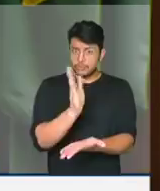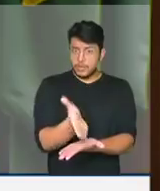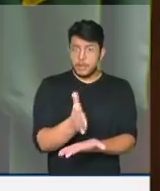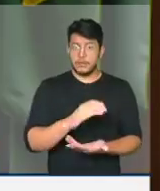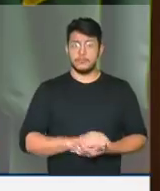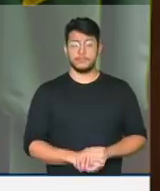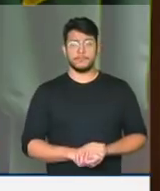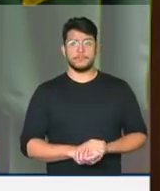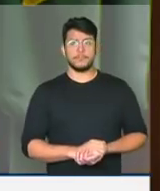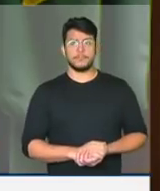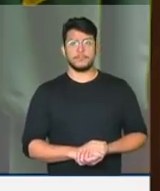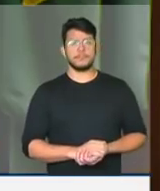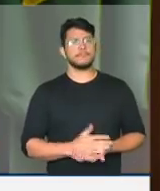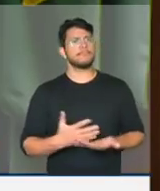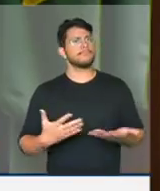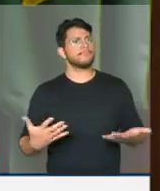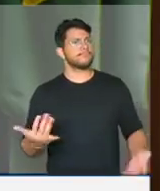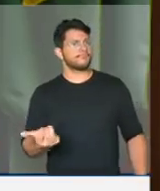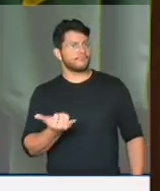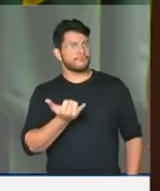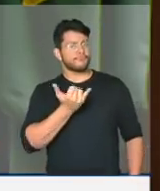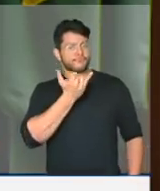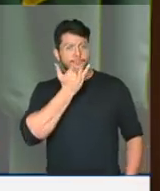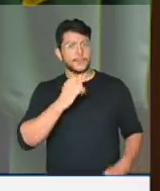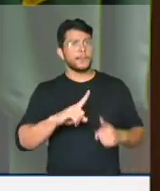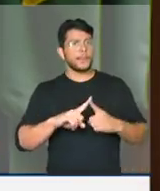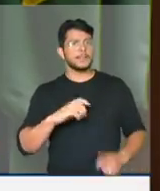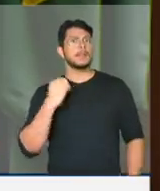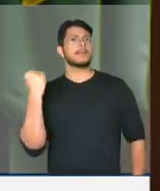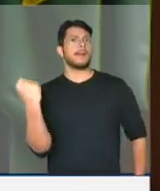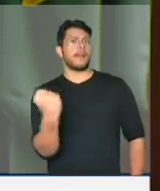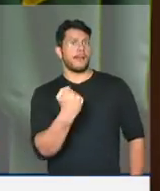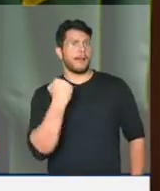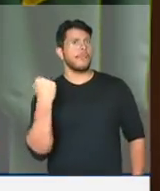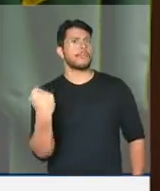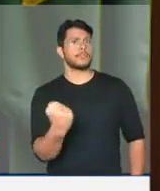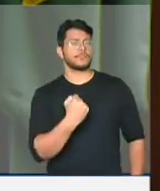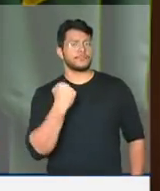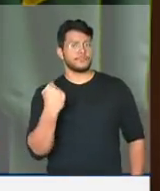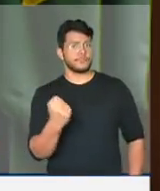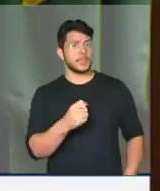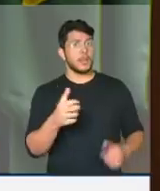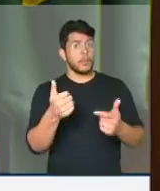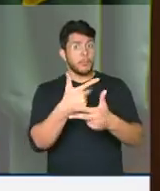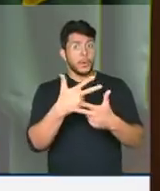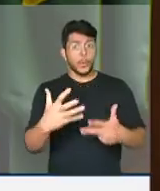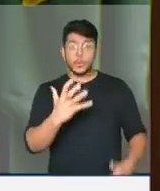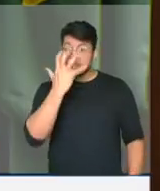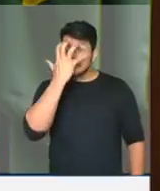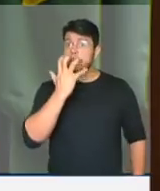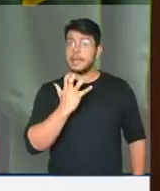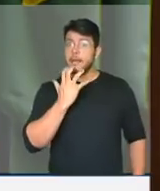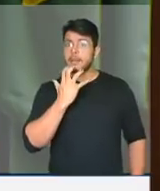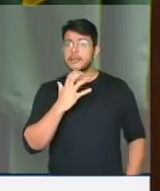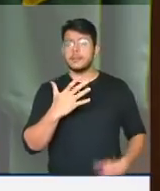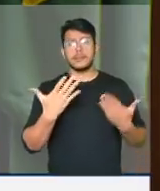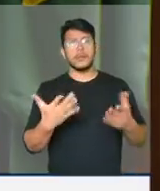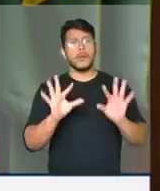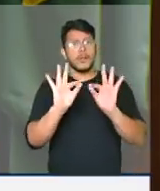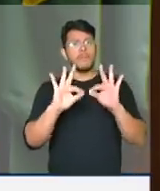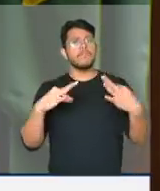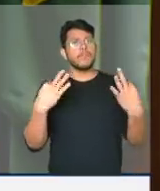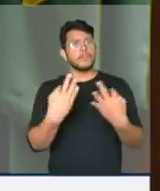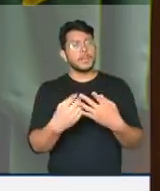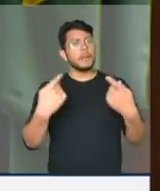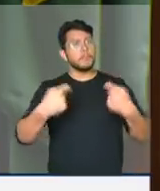mulher. É muito grave o que está acontecendo aqui. É muito sério o que está acontecendo aqui. É preciso que a família se pronuncie, é preciso que